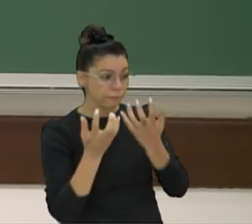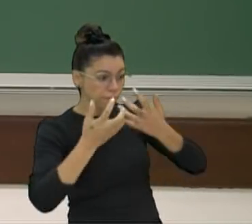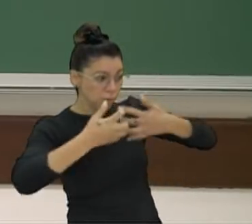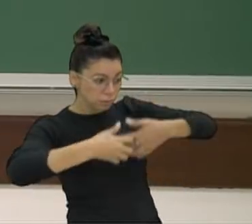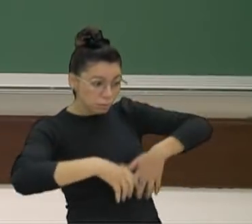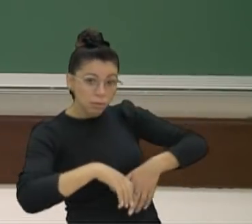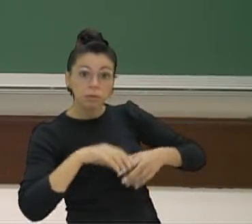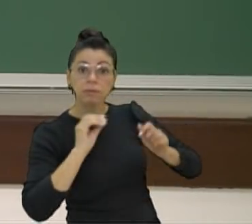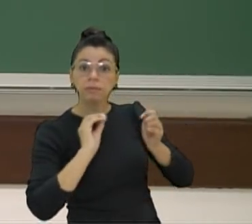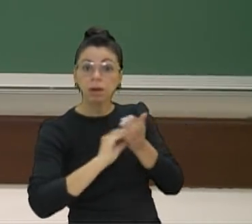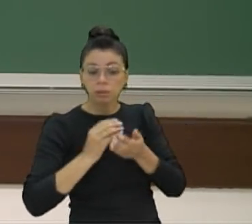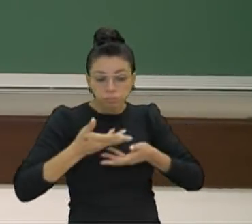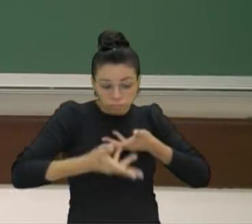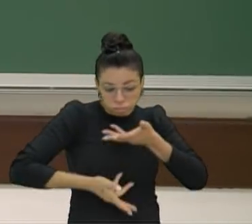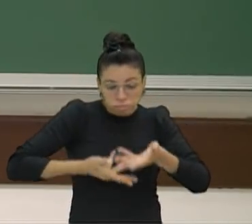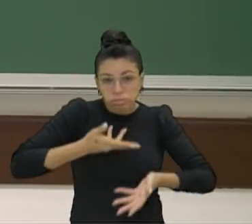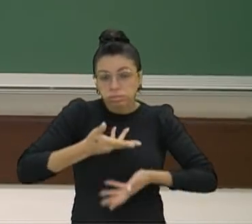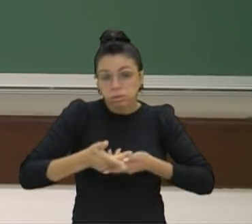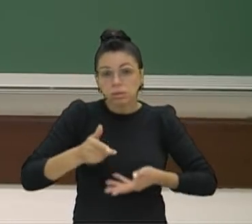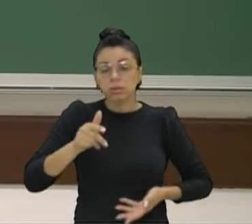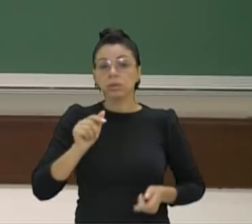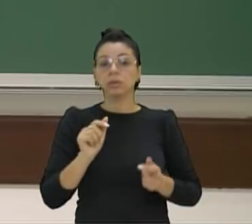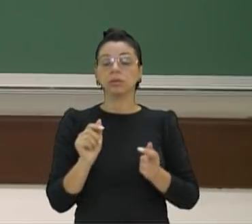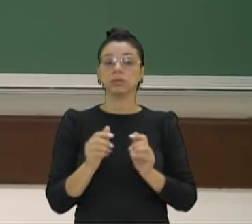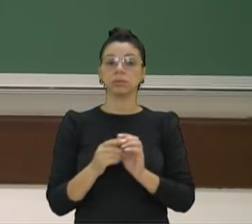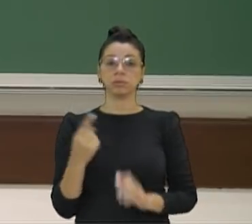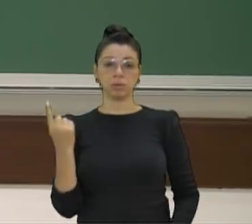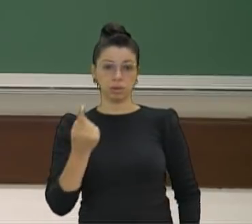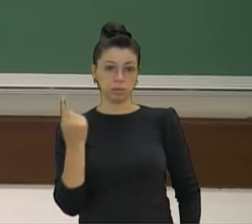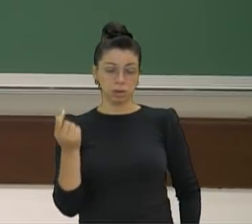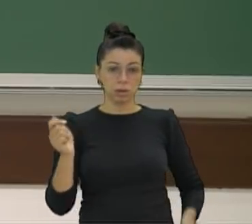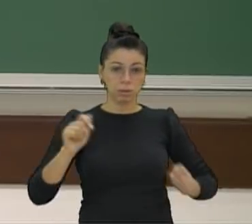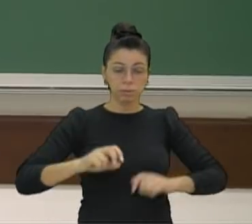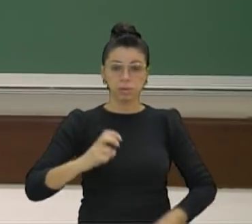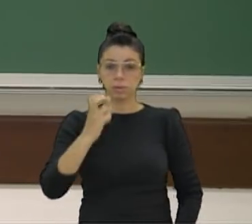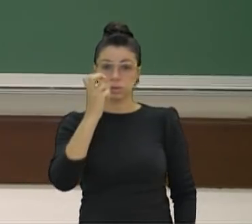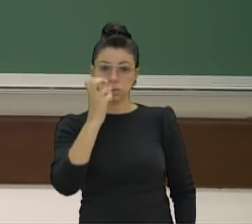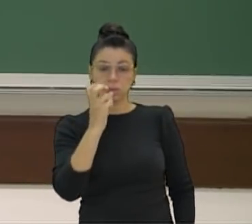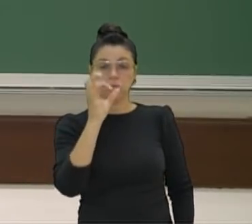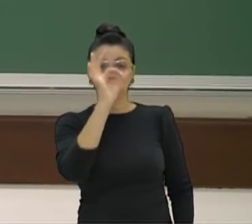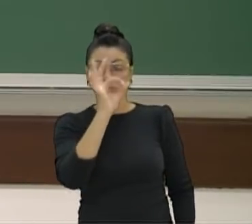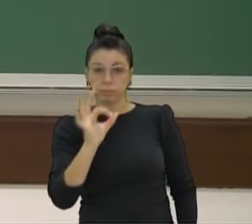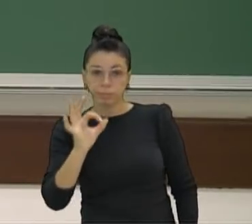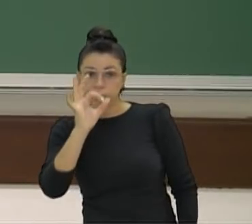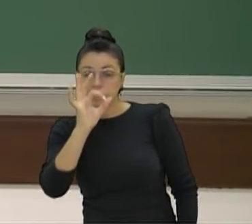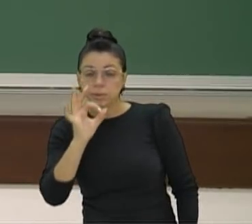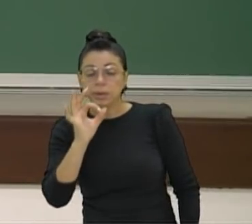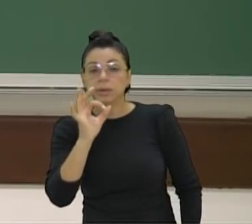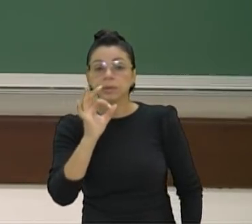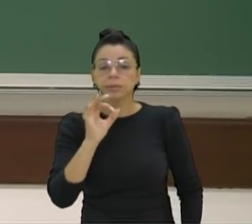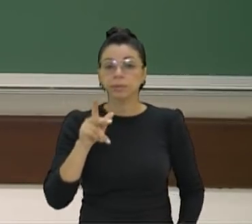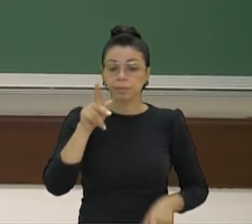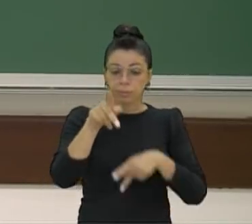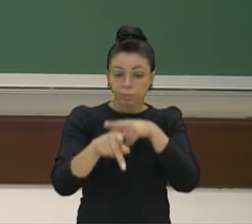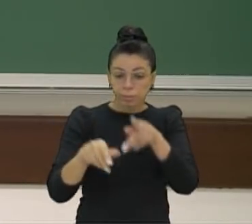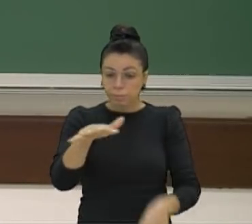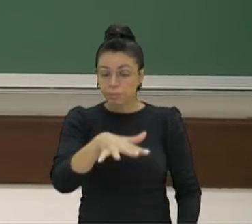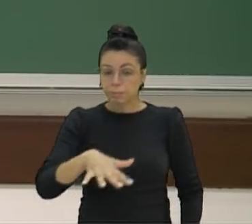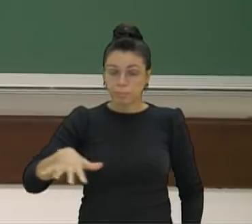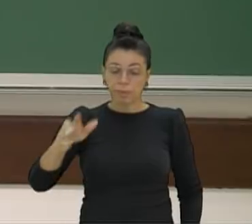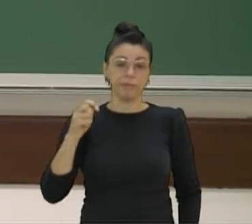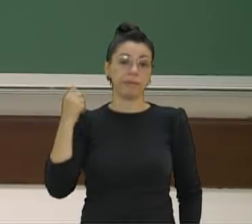de fazer as trocas gasosas sozinho? Então, 5% da população acaba apresentando um quadro mais